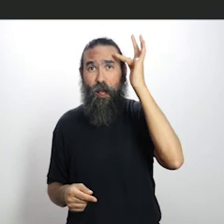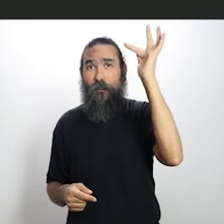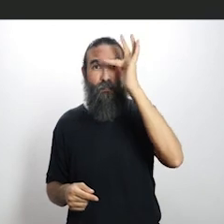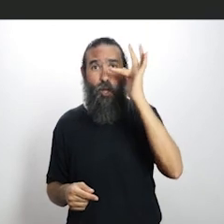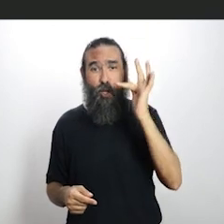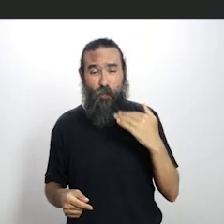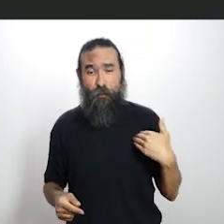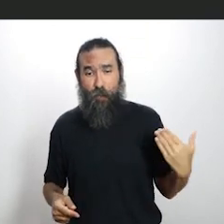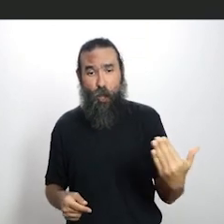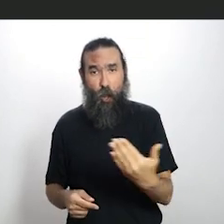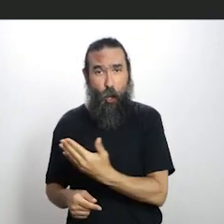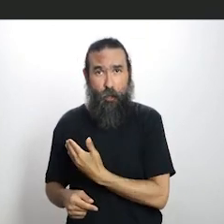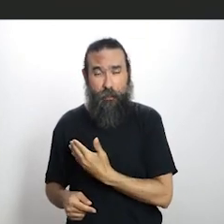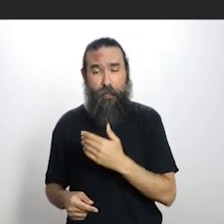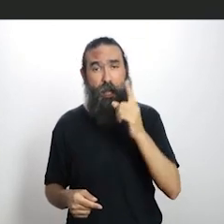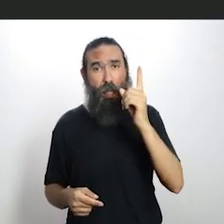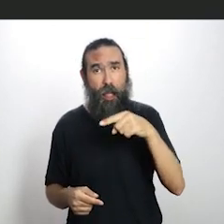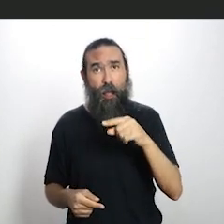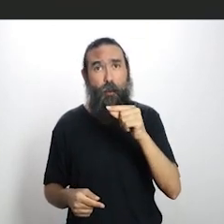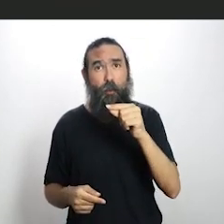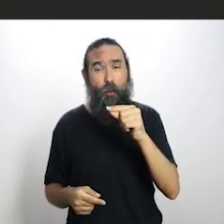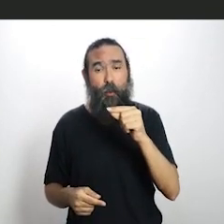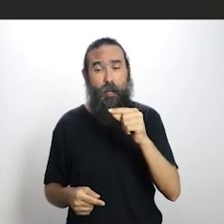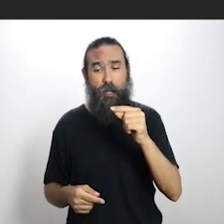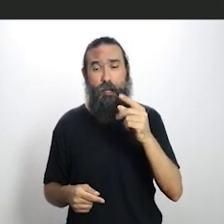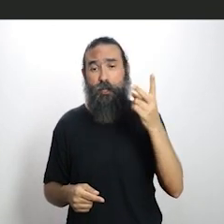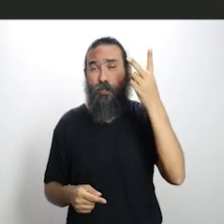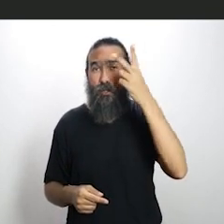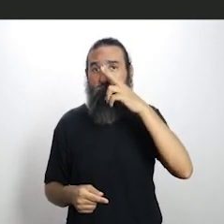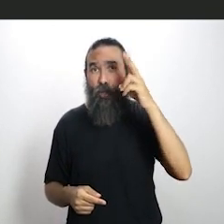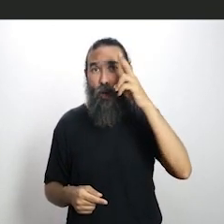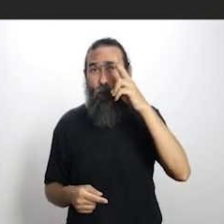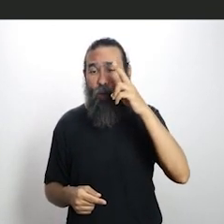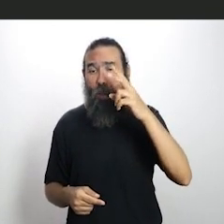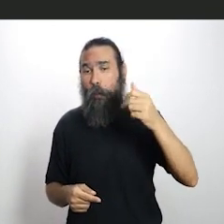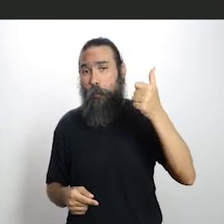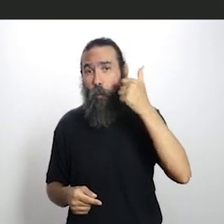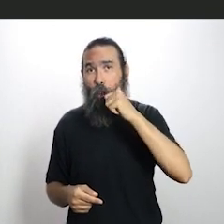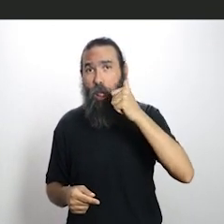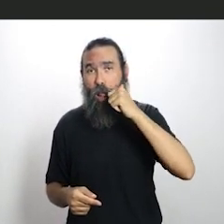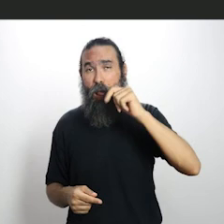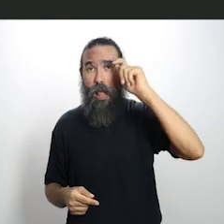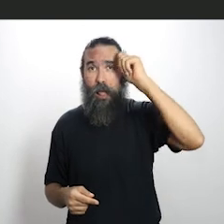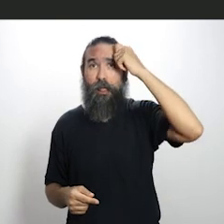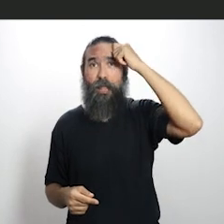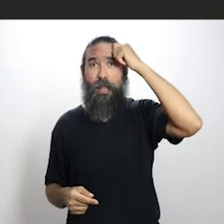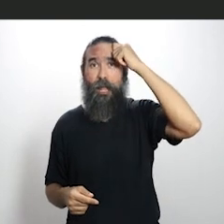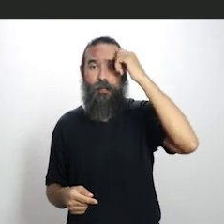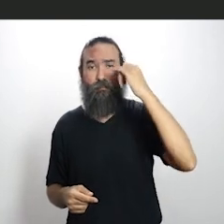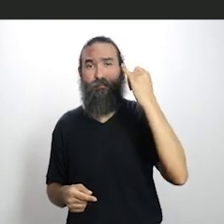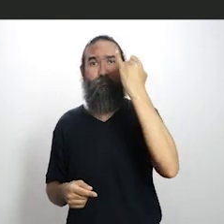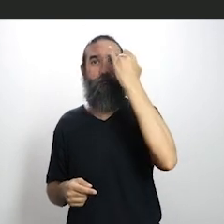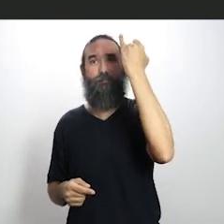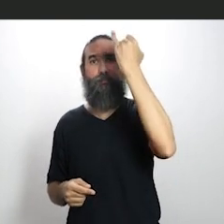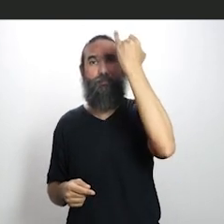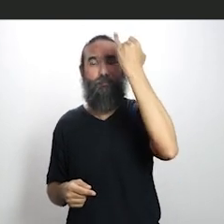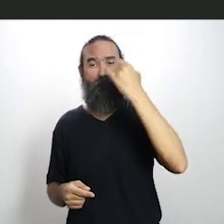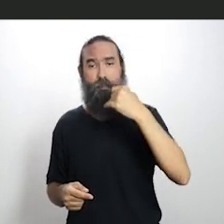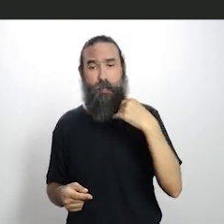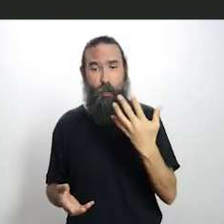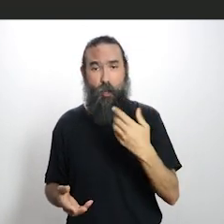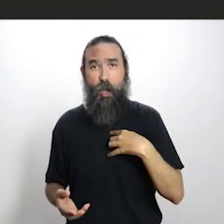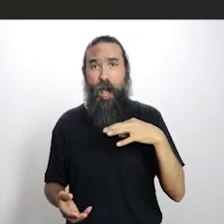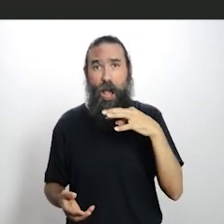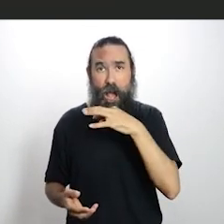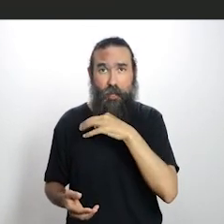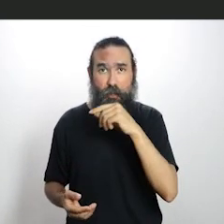alguma que esse país só mudará só terá um novo rumo a partir do momento que o poder estiver na mão das mulheres e as